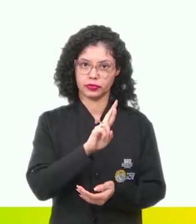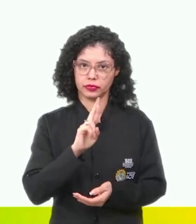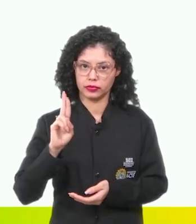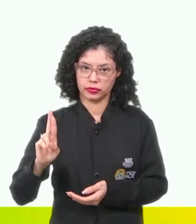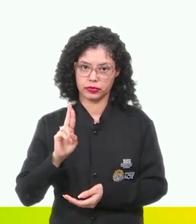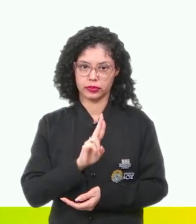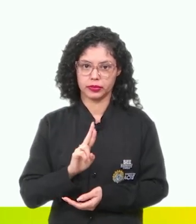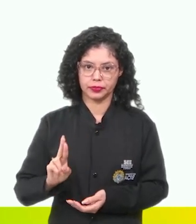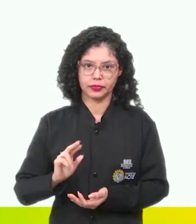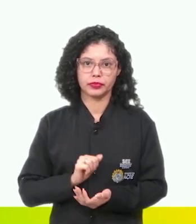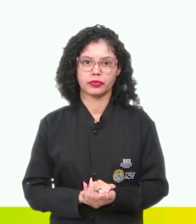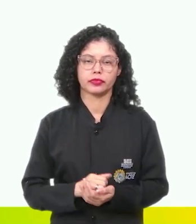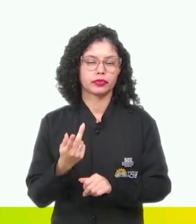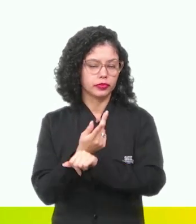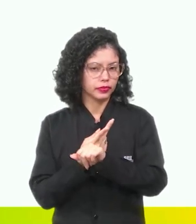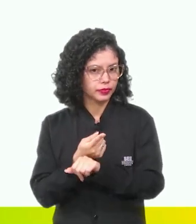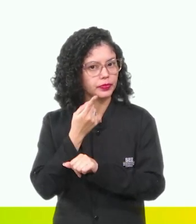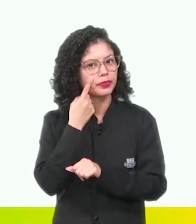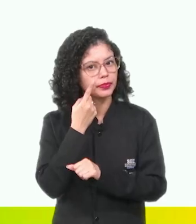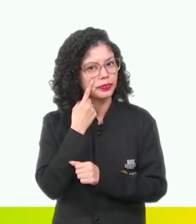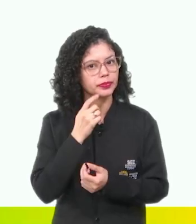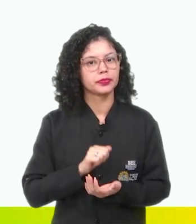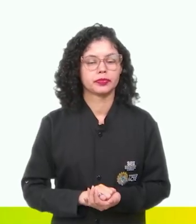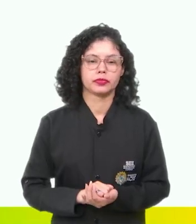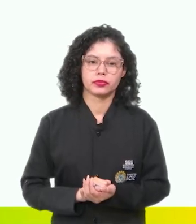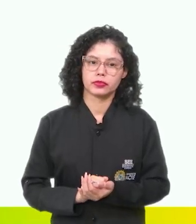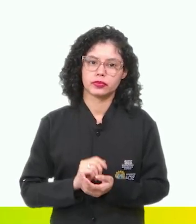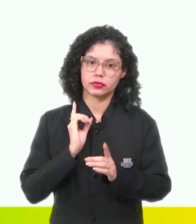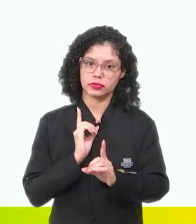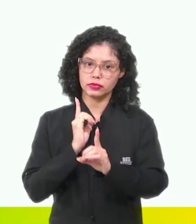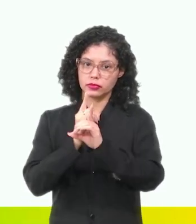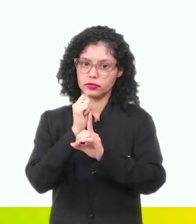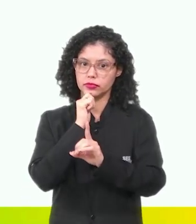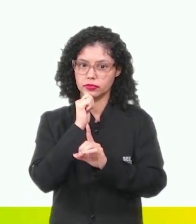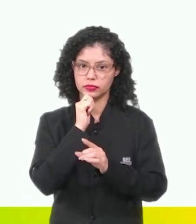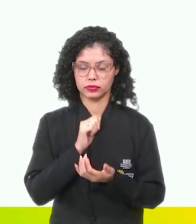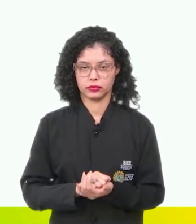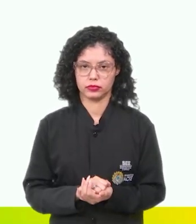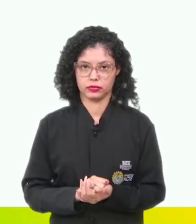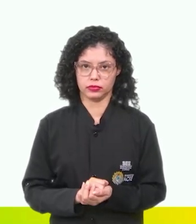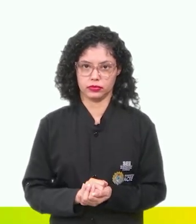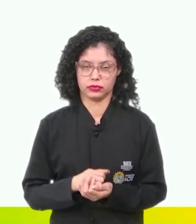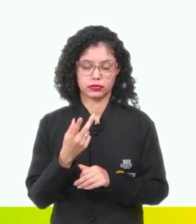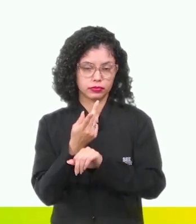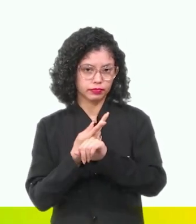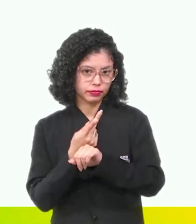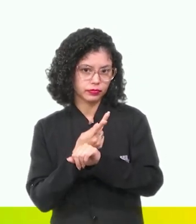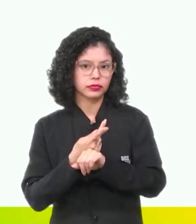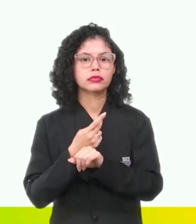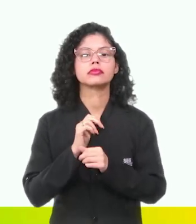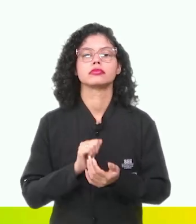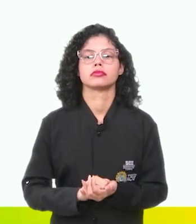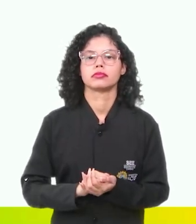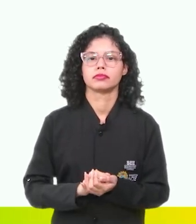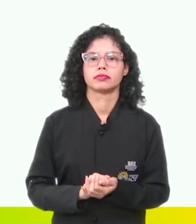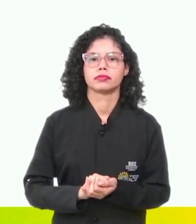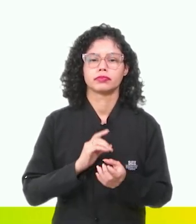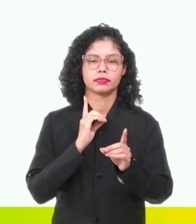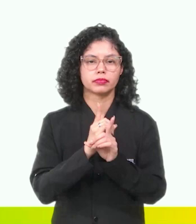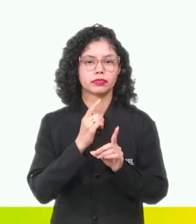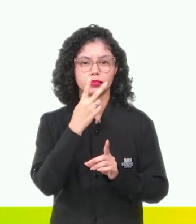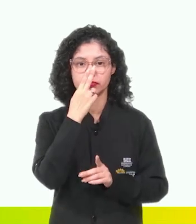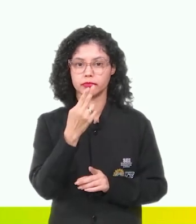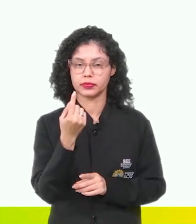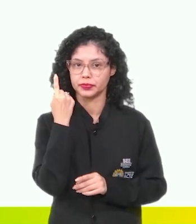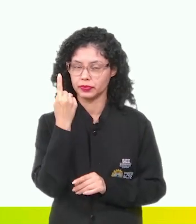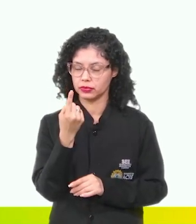para o quadro e vai procurar. Ó, achei um. Se estiver procurando, não vai encontrar, porque só apareceu